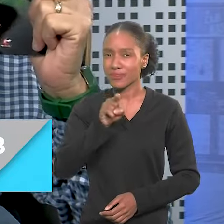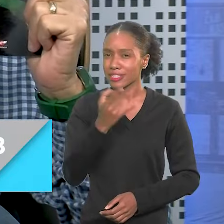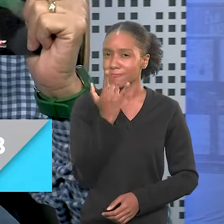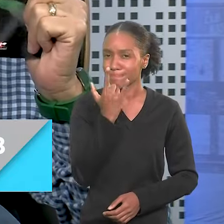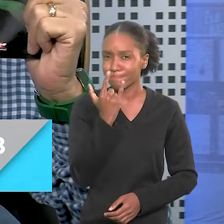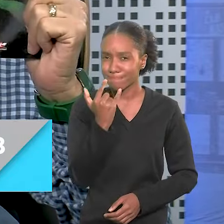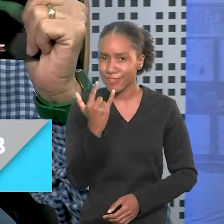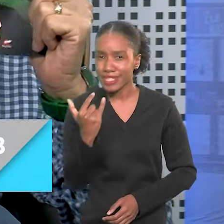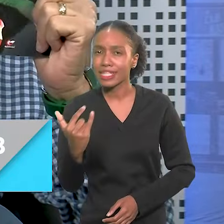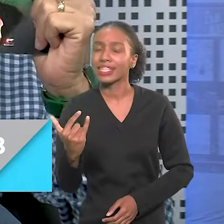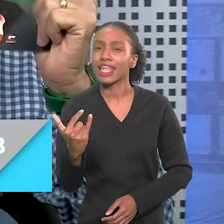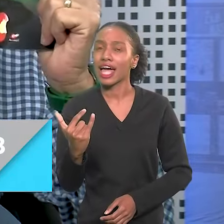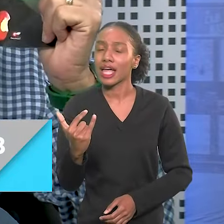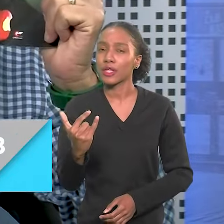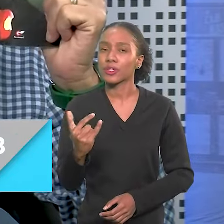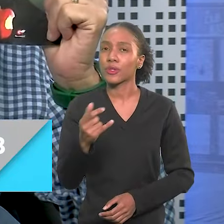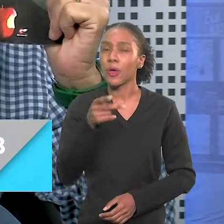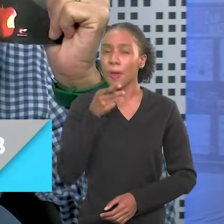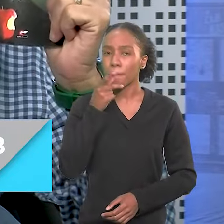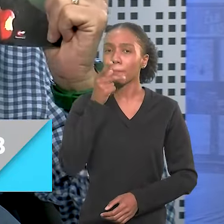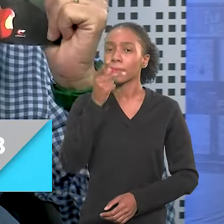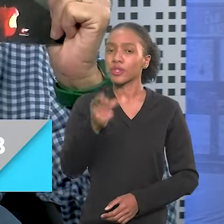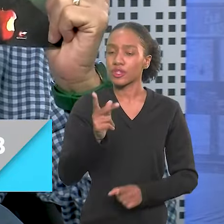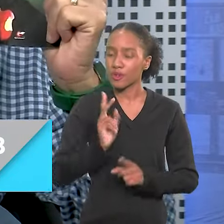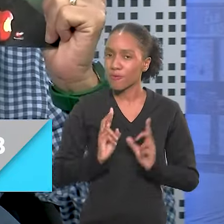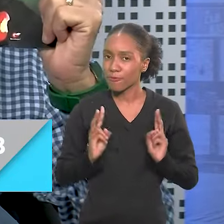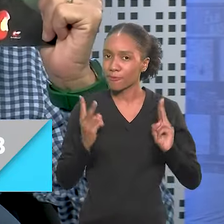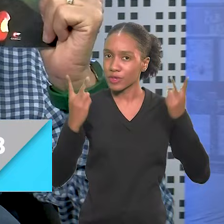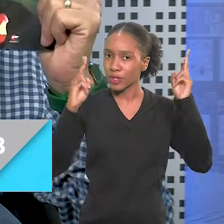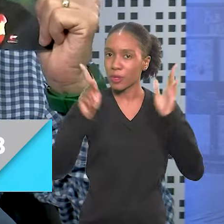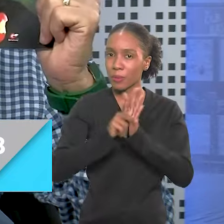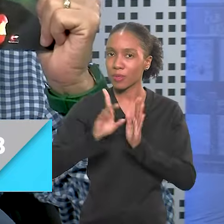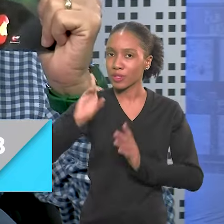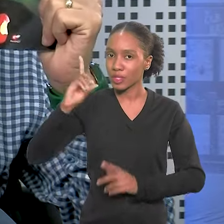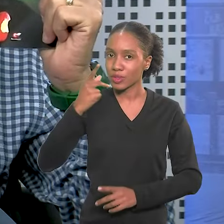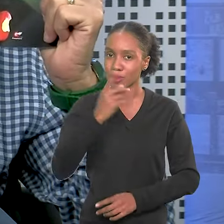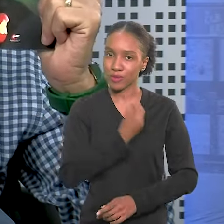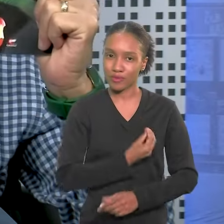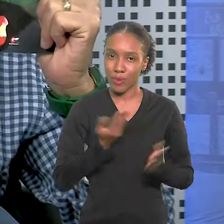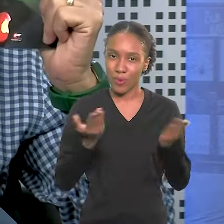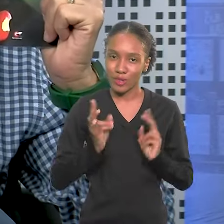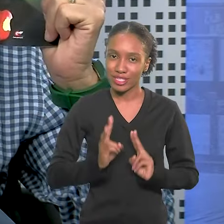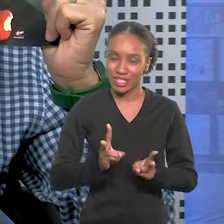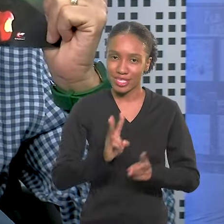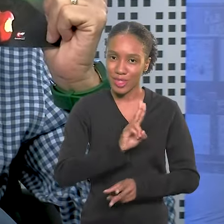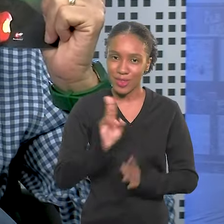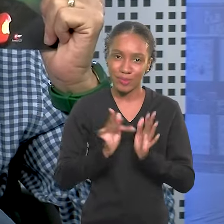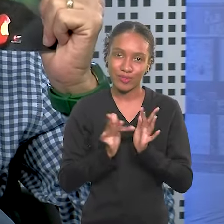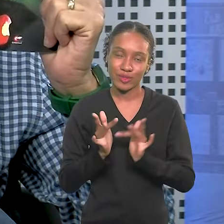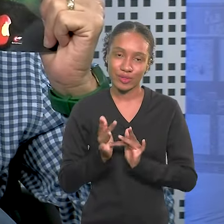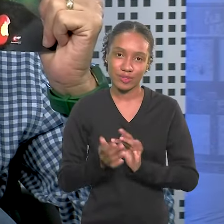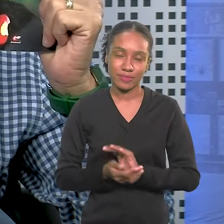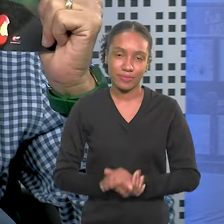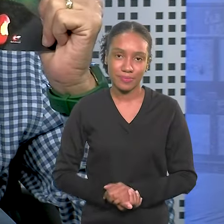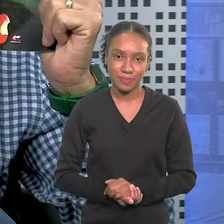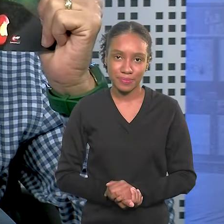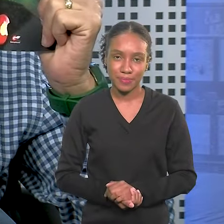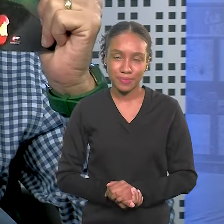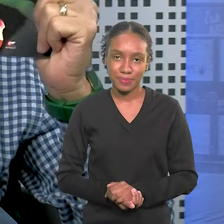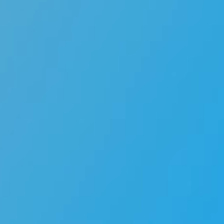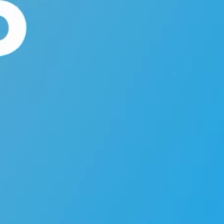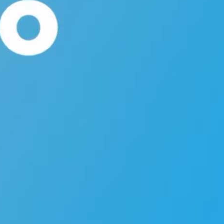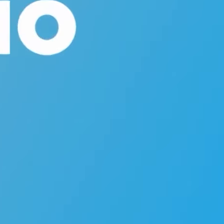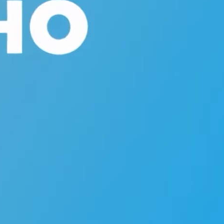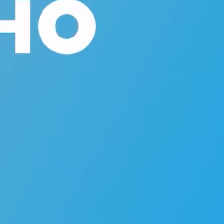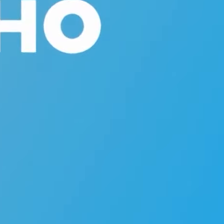foi tentado que está sendo tentado que a vitória de Deus venha para sua vida hoje e sempre em nome Oi Jesus